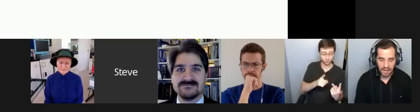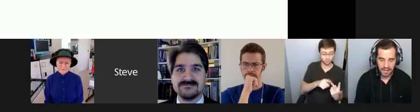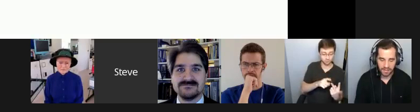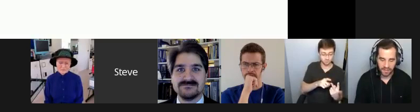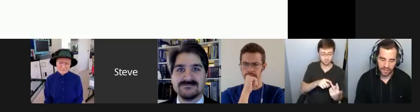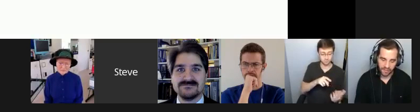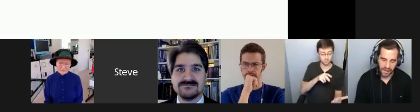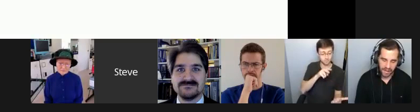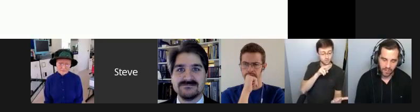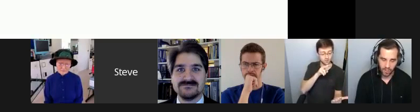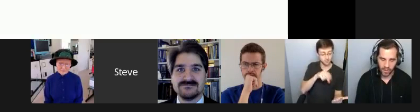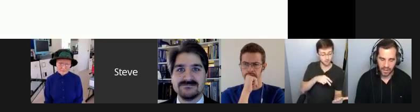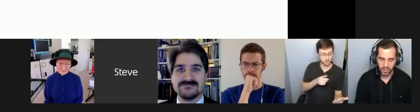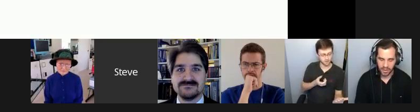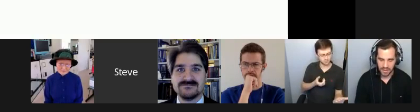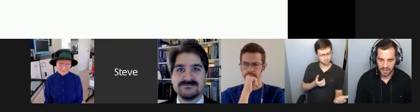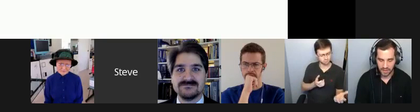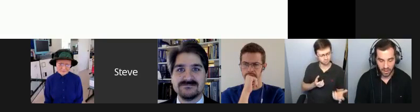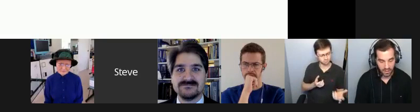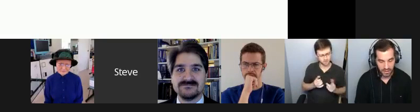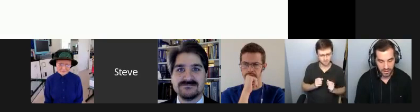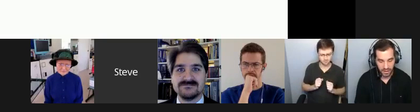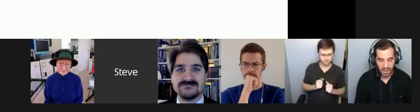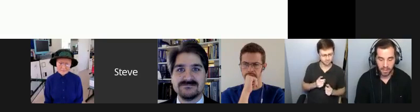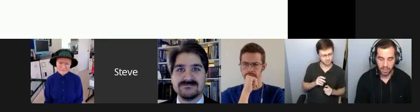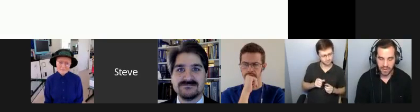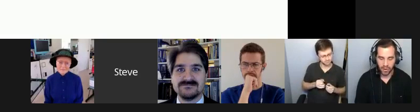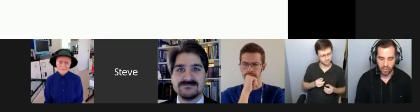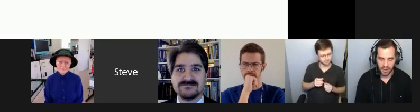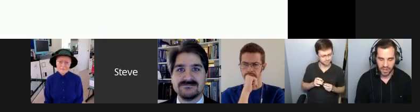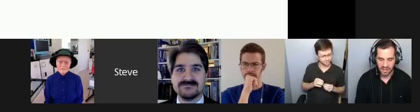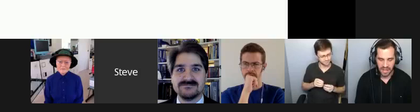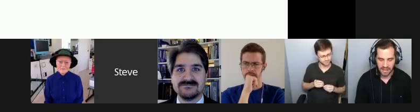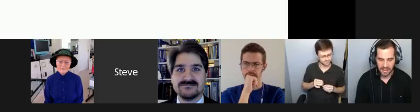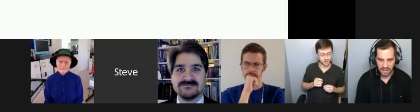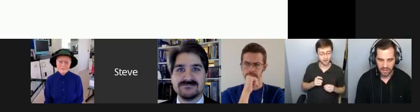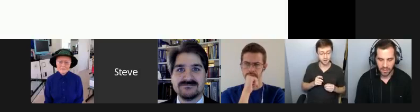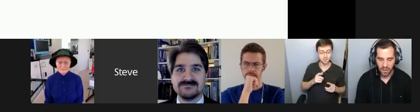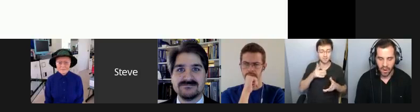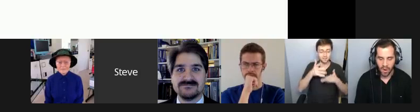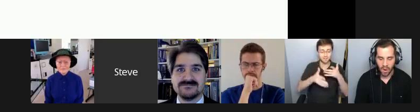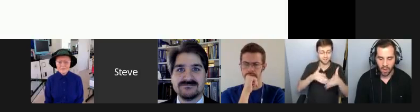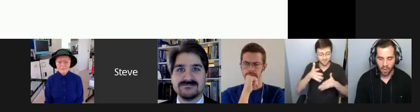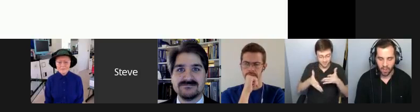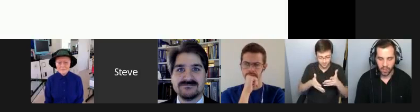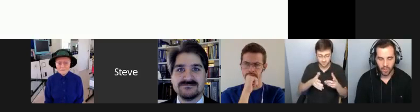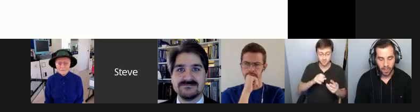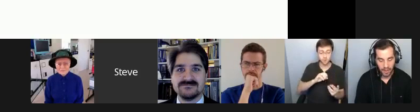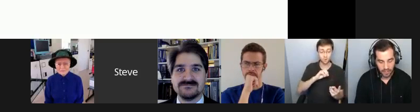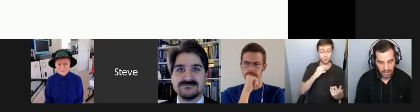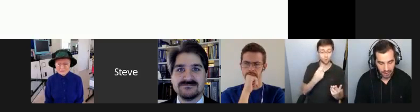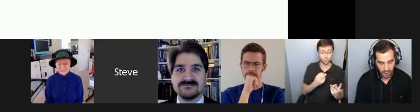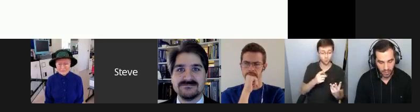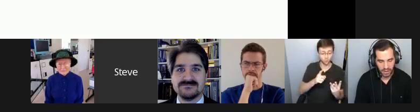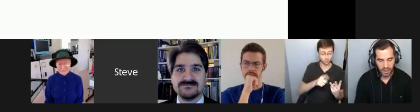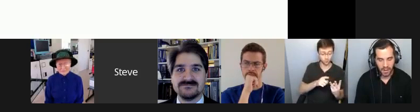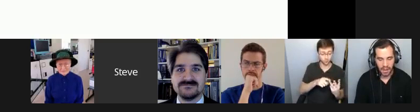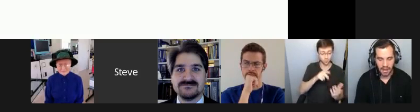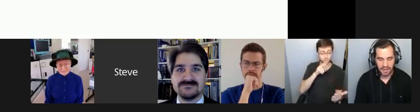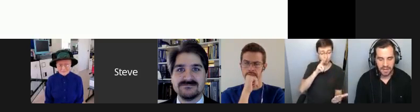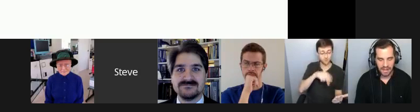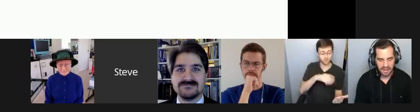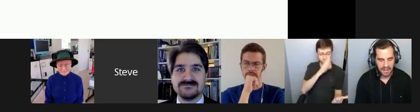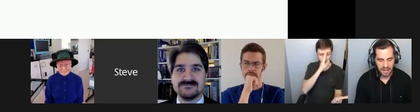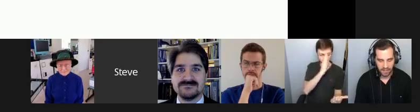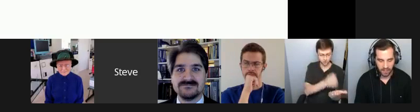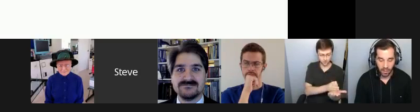Então, eles fariam uma leitura silenciosa e posteriormente eles sinalizariam, ou no momento da leitura